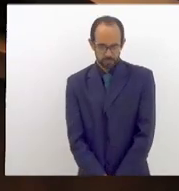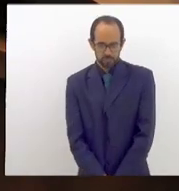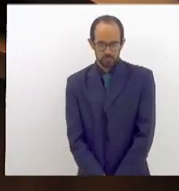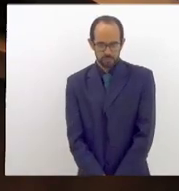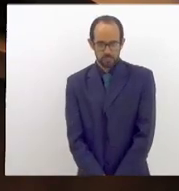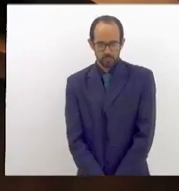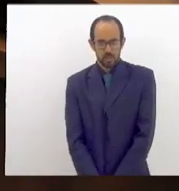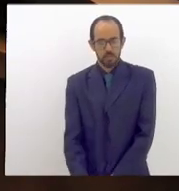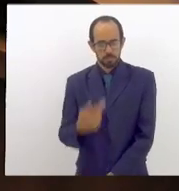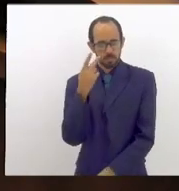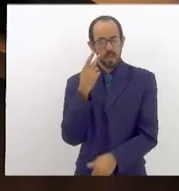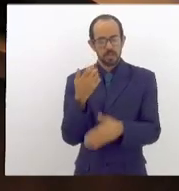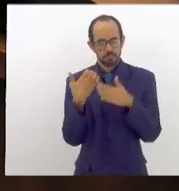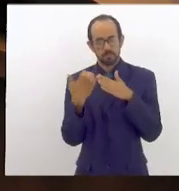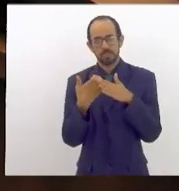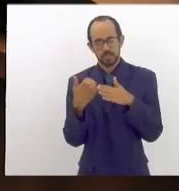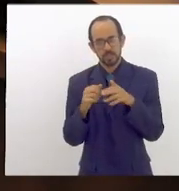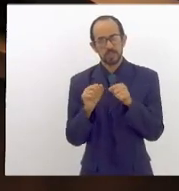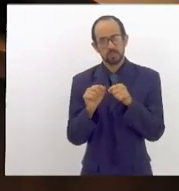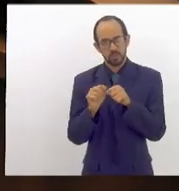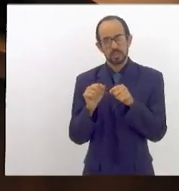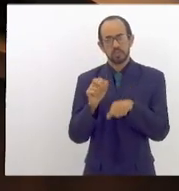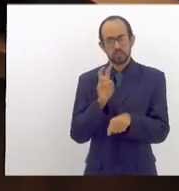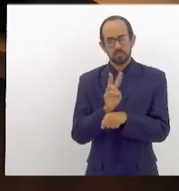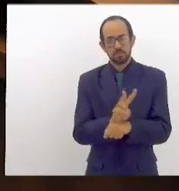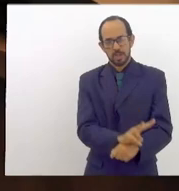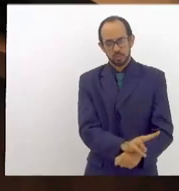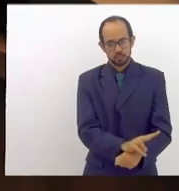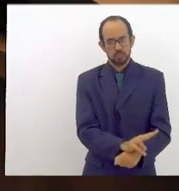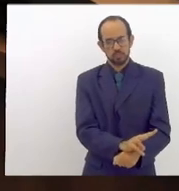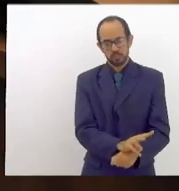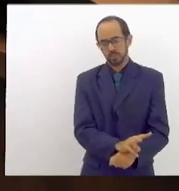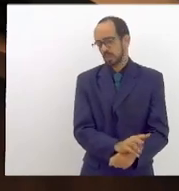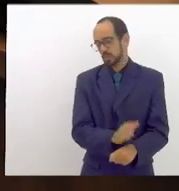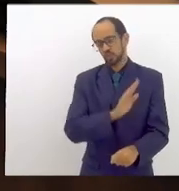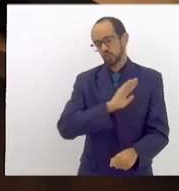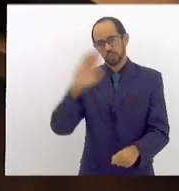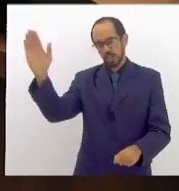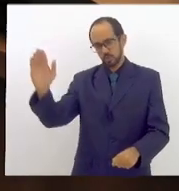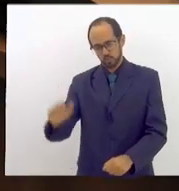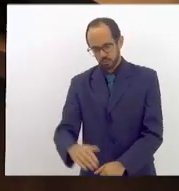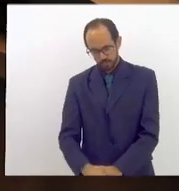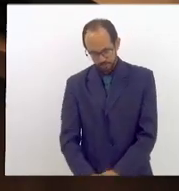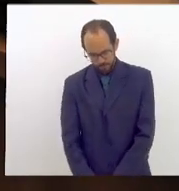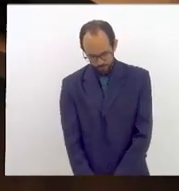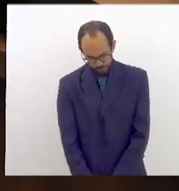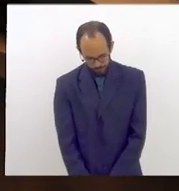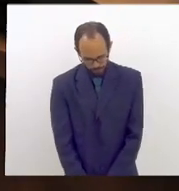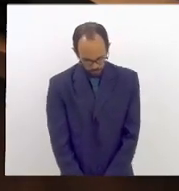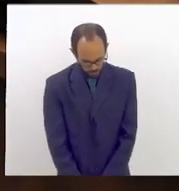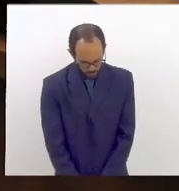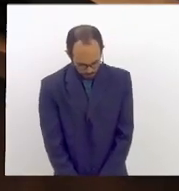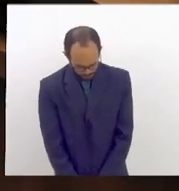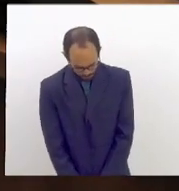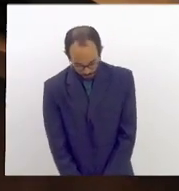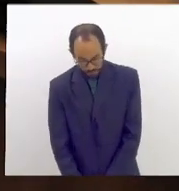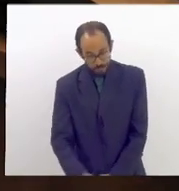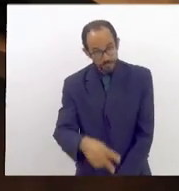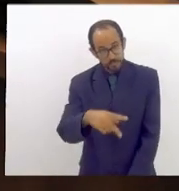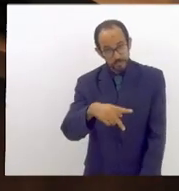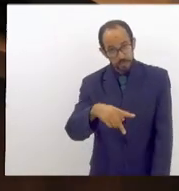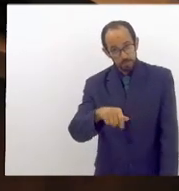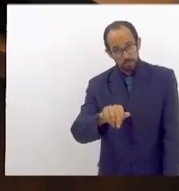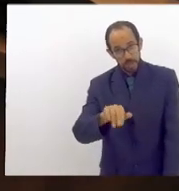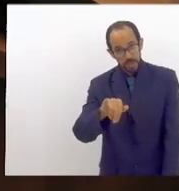a empresa que fez o empréstimo aliás em Paraíso Fiscal